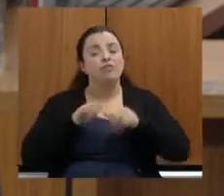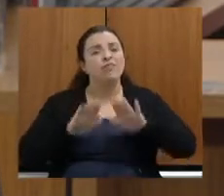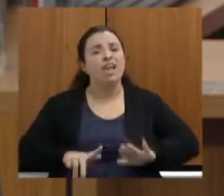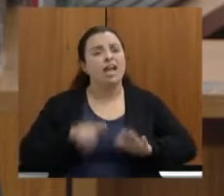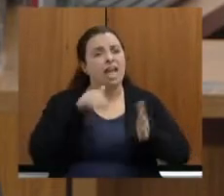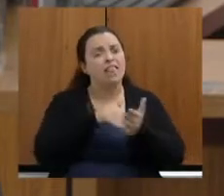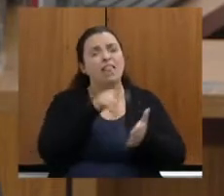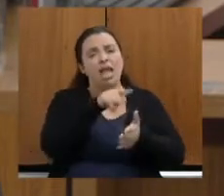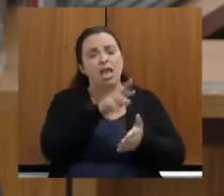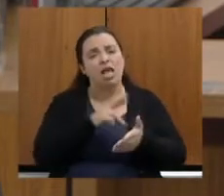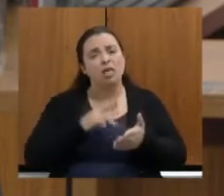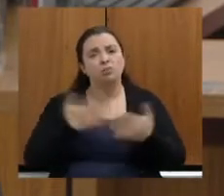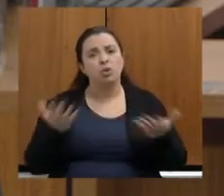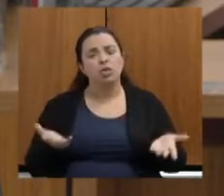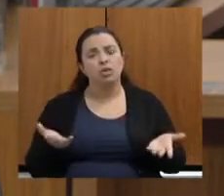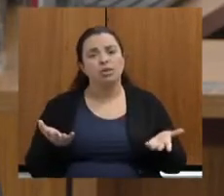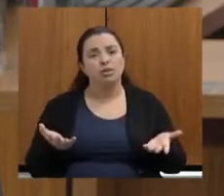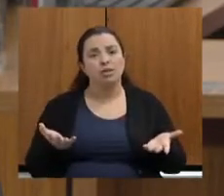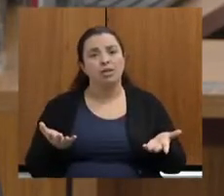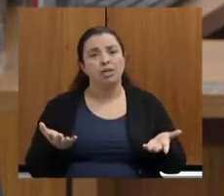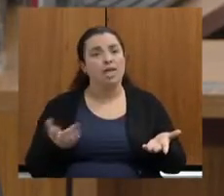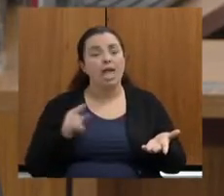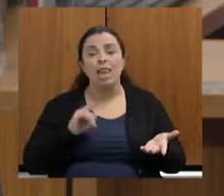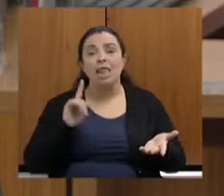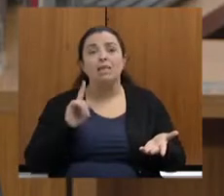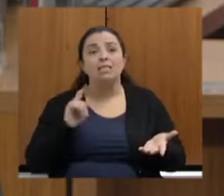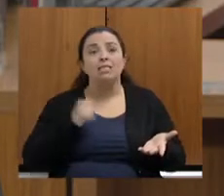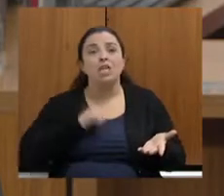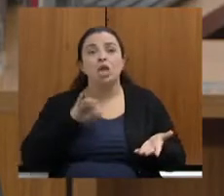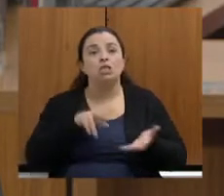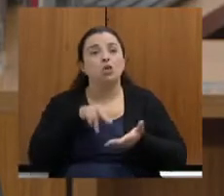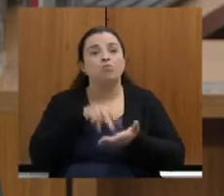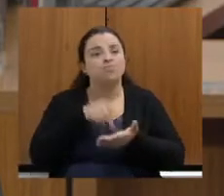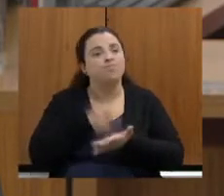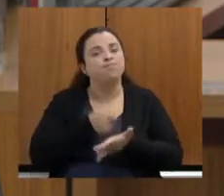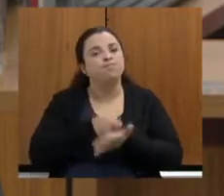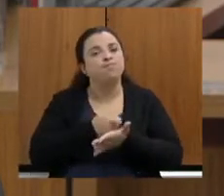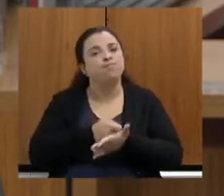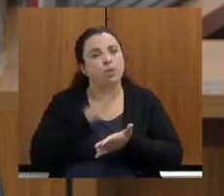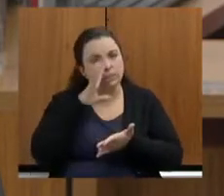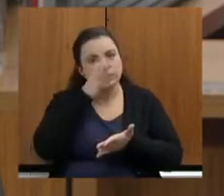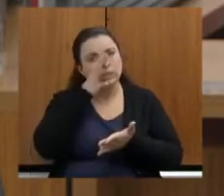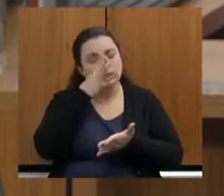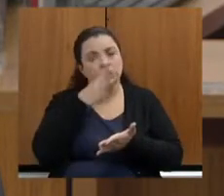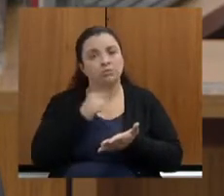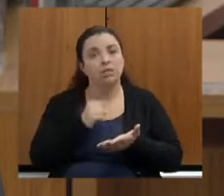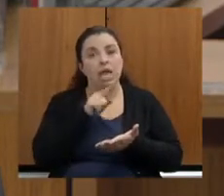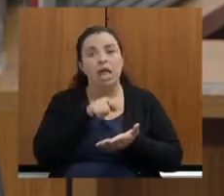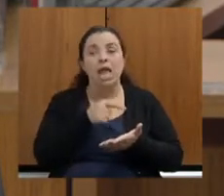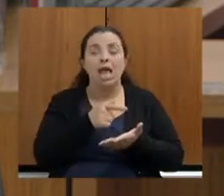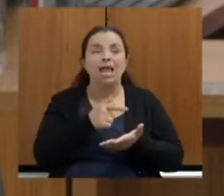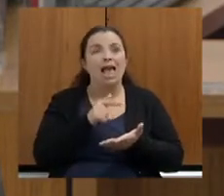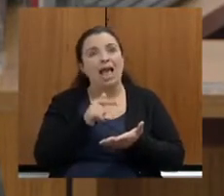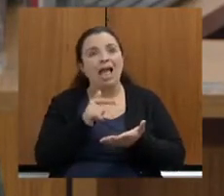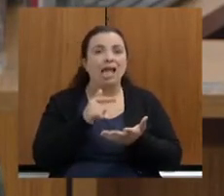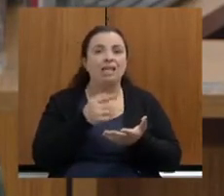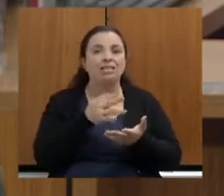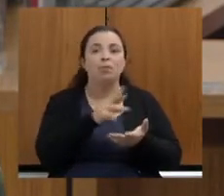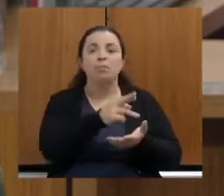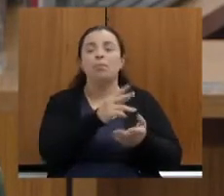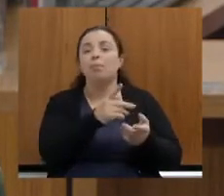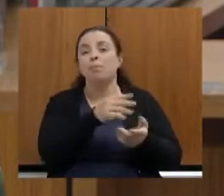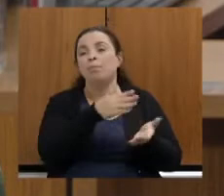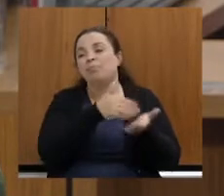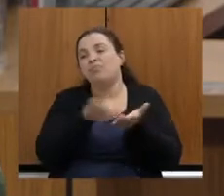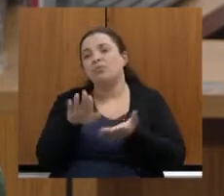descaso é tão grande conosco sendo que a gente não pediu favor nenhuma a gente não pede favor nenhum não aí só pede a nossa